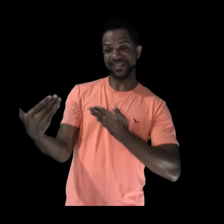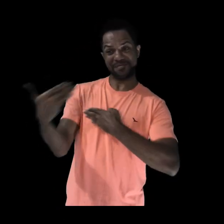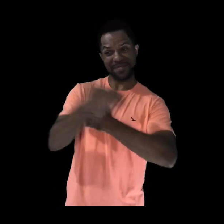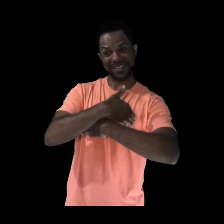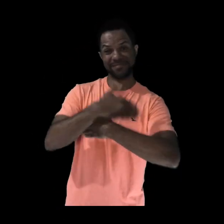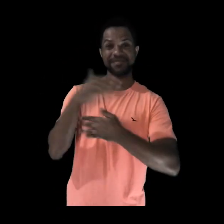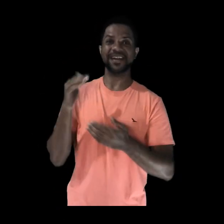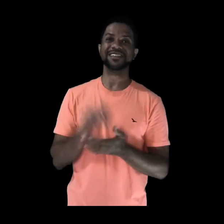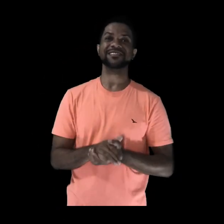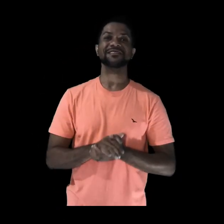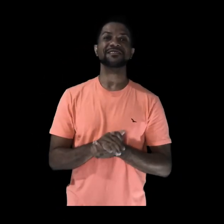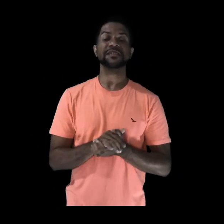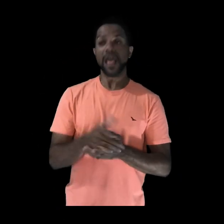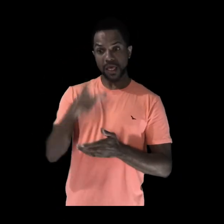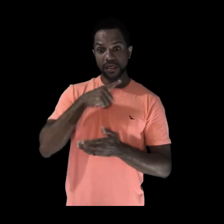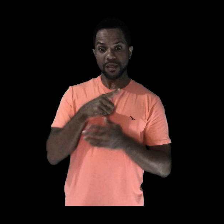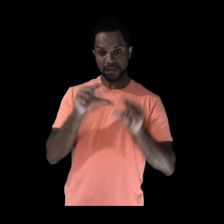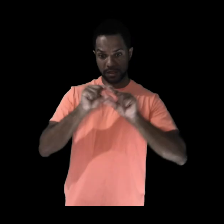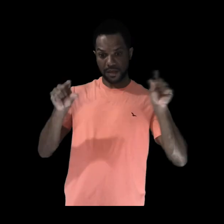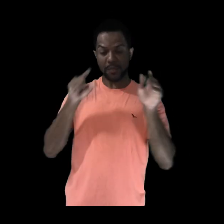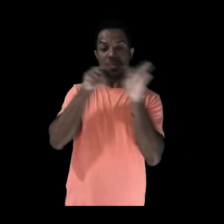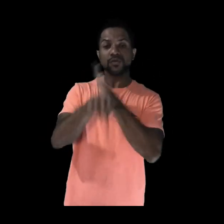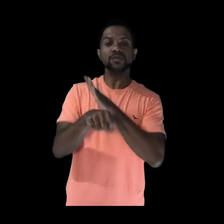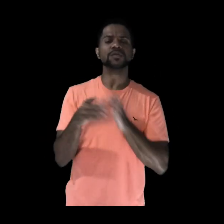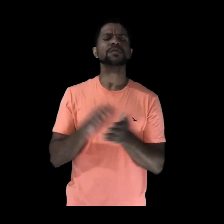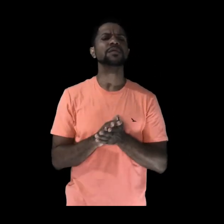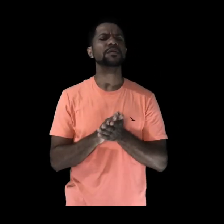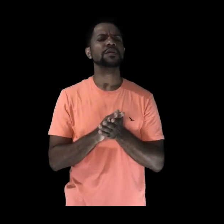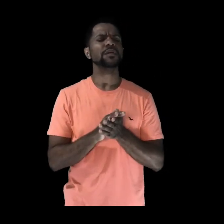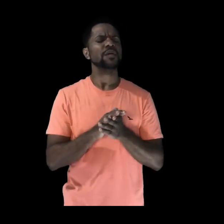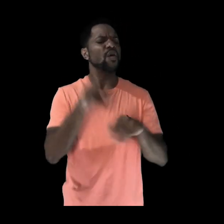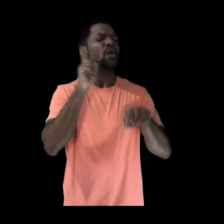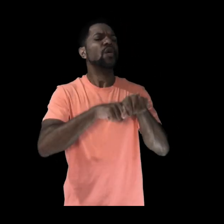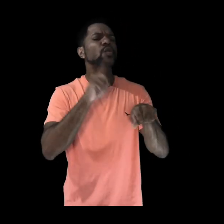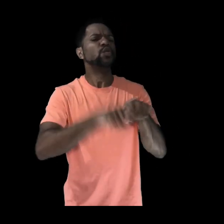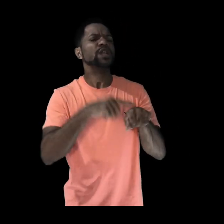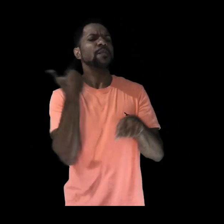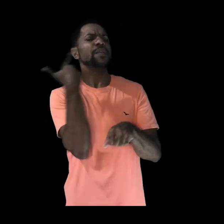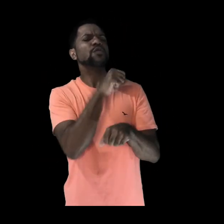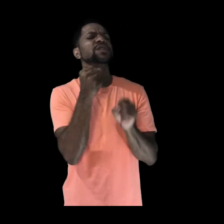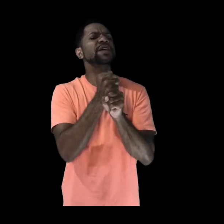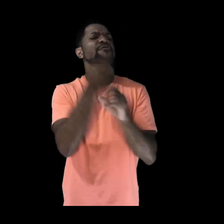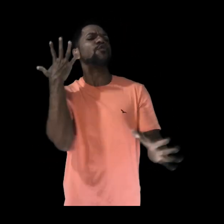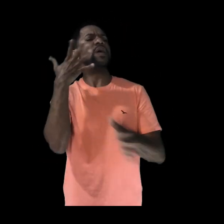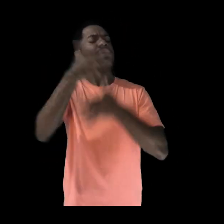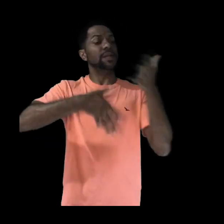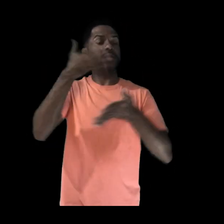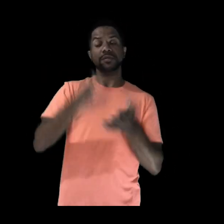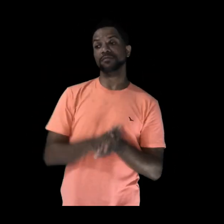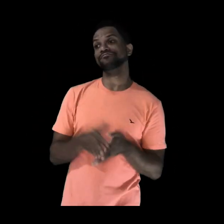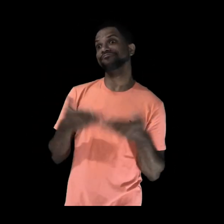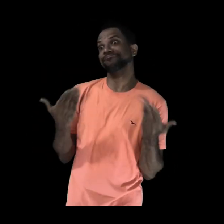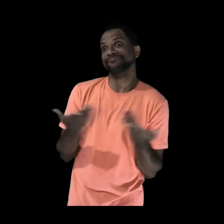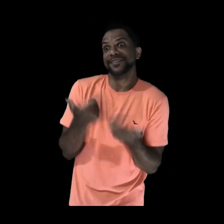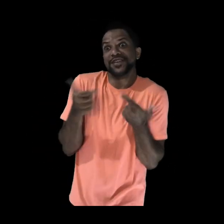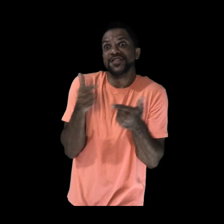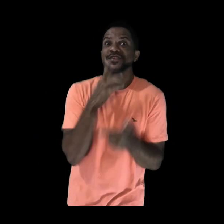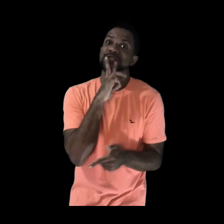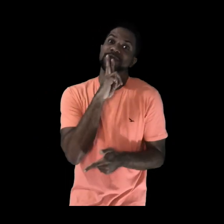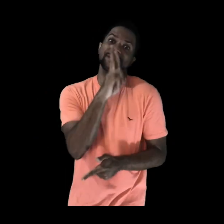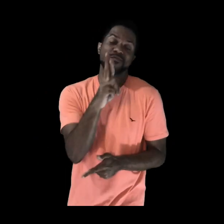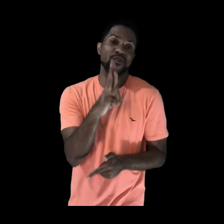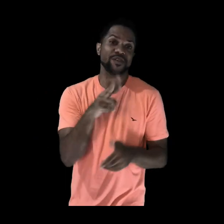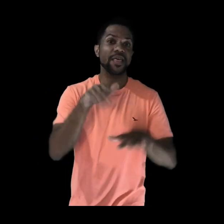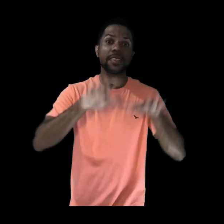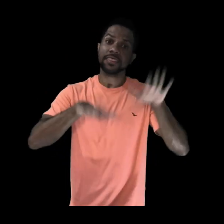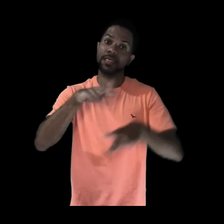Obrigadão pela sua participação. Tem mais uma pergunta aqui, gente. Tem pergunta aqui, ó. Com quanto tempo eu fico fluente em Libras? Está perguntando aqui embaixo. Não tem uma